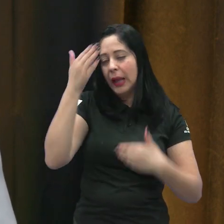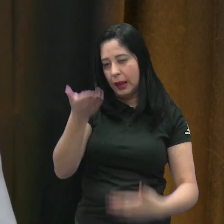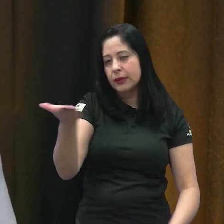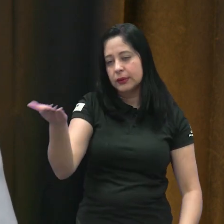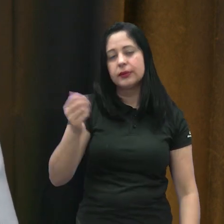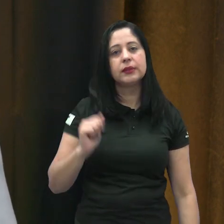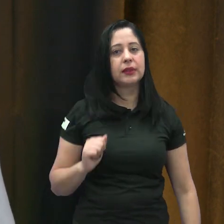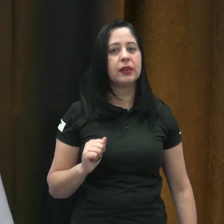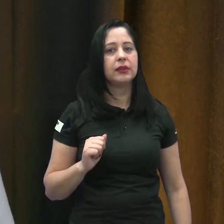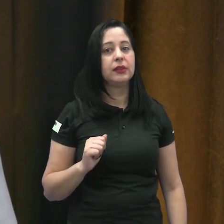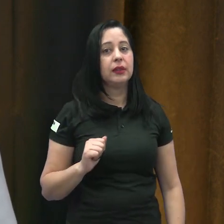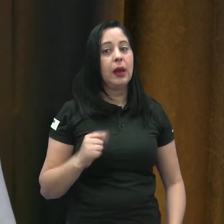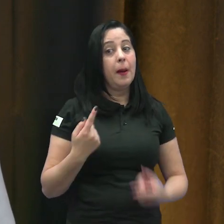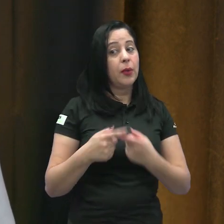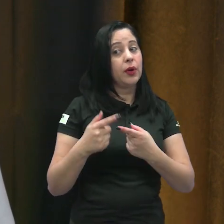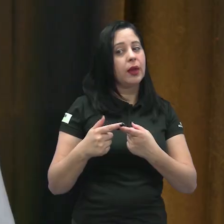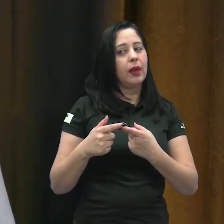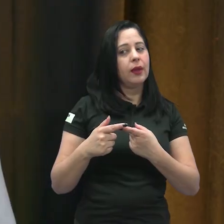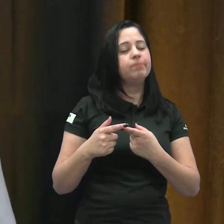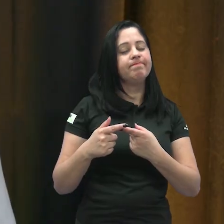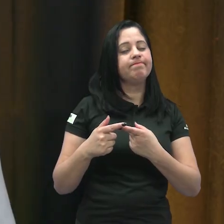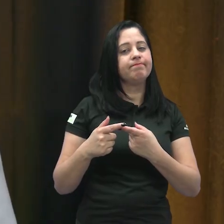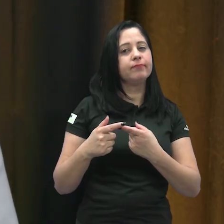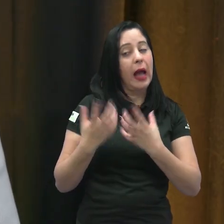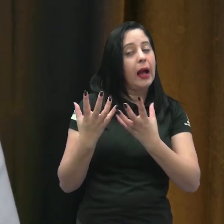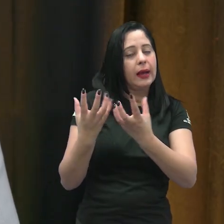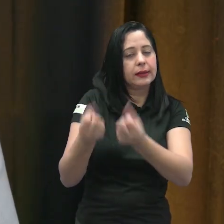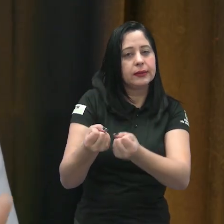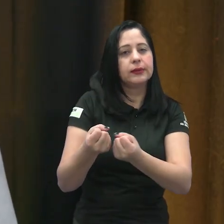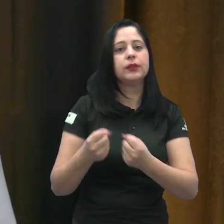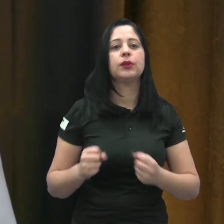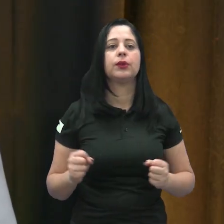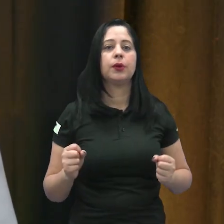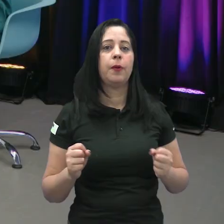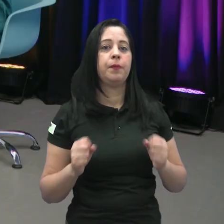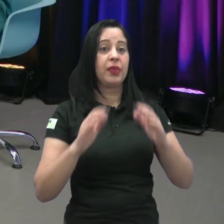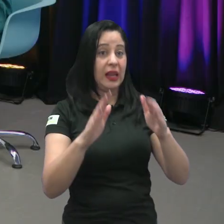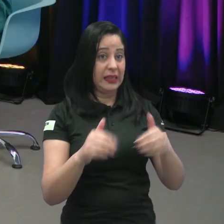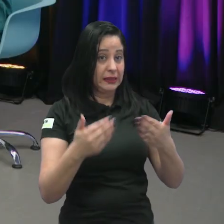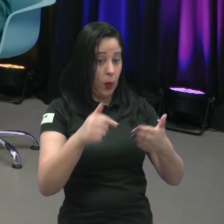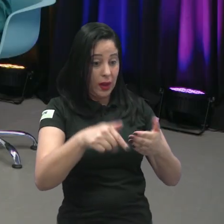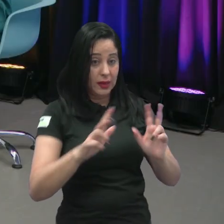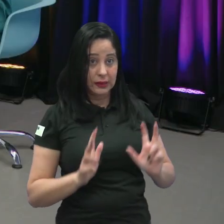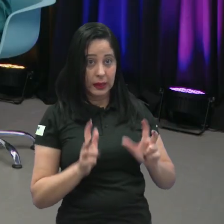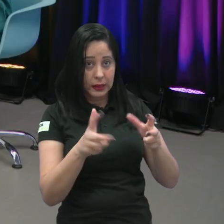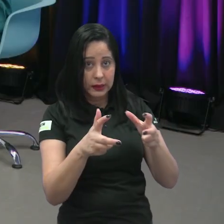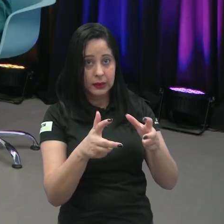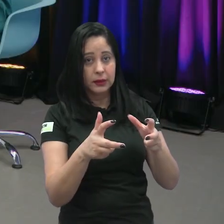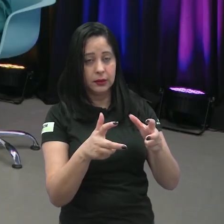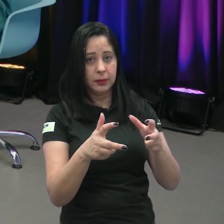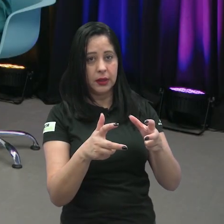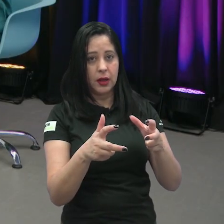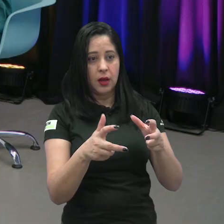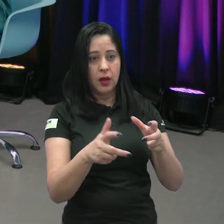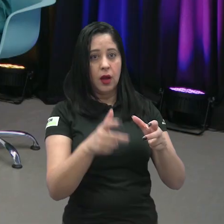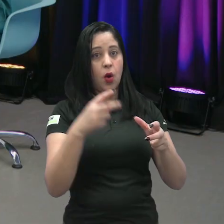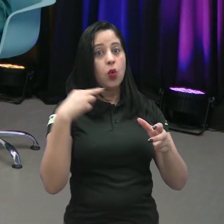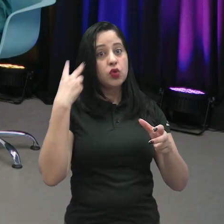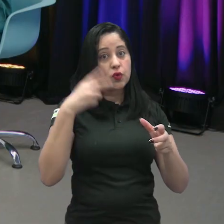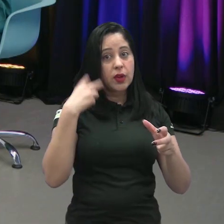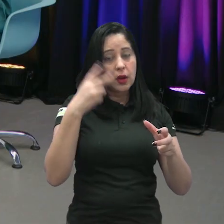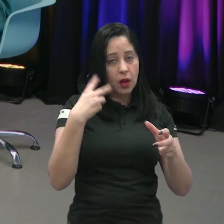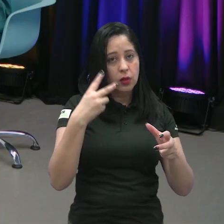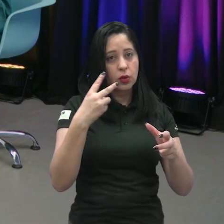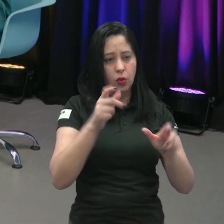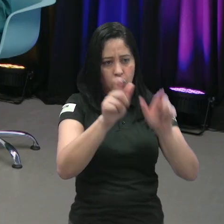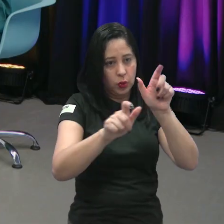com a situação, que acabaram me ouvindo, né? Mas eu vejo que aqui na nossa Câmara, os colegas aqui